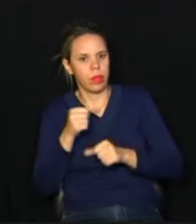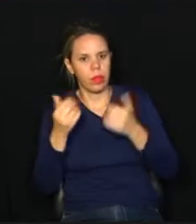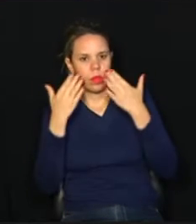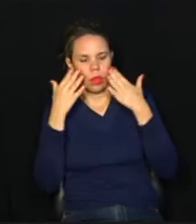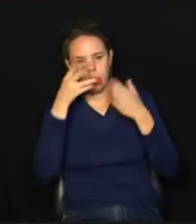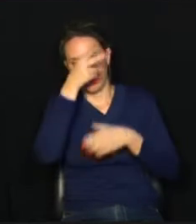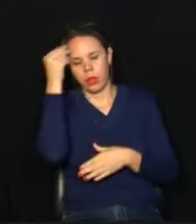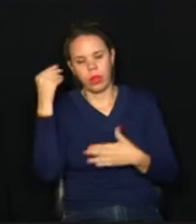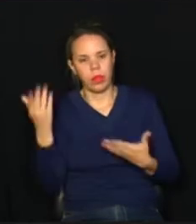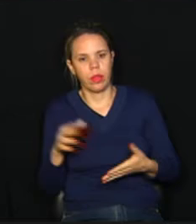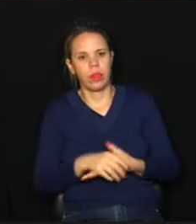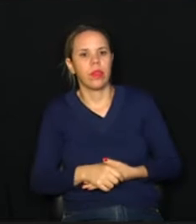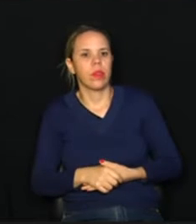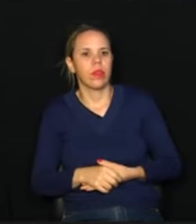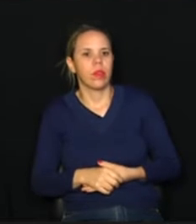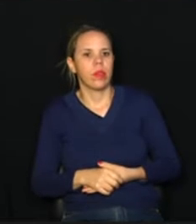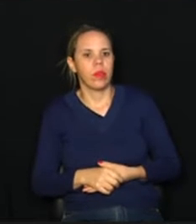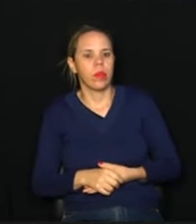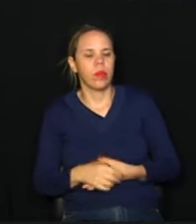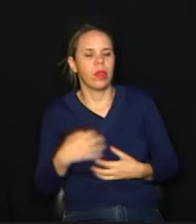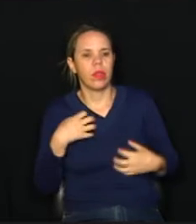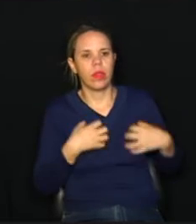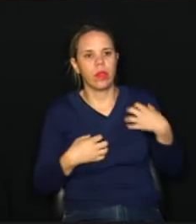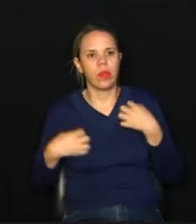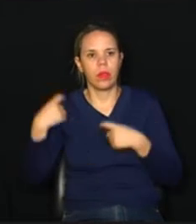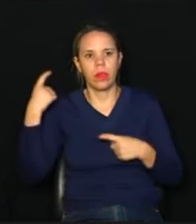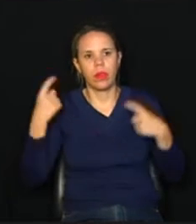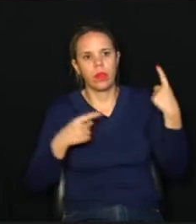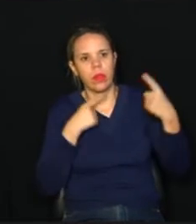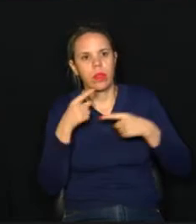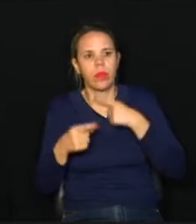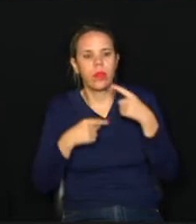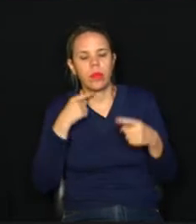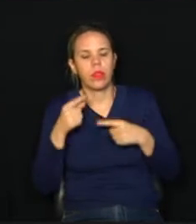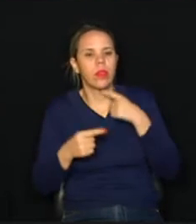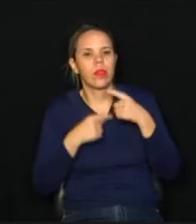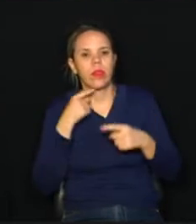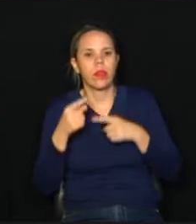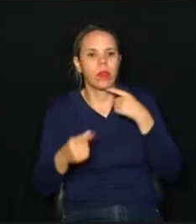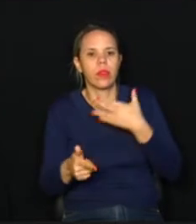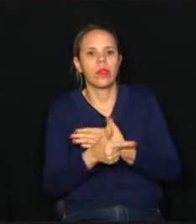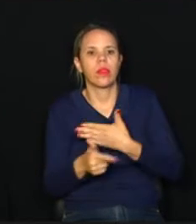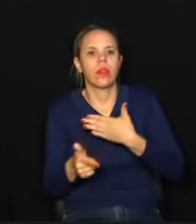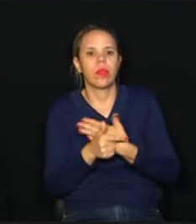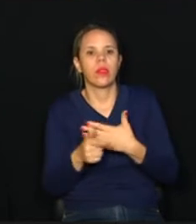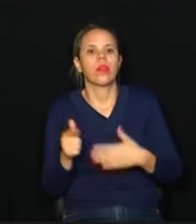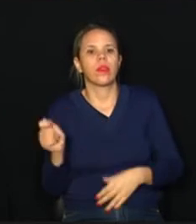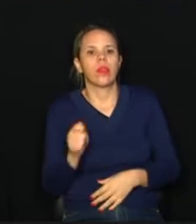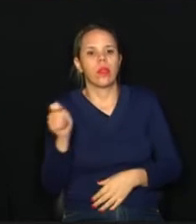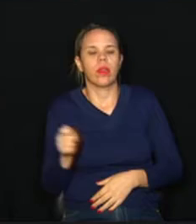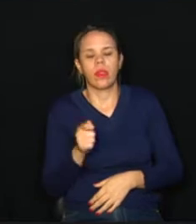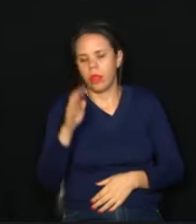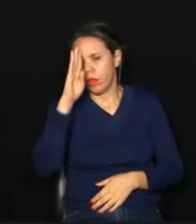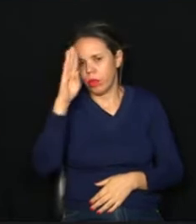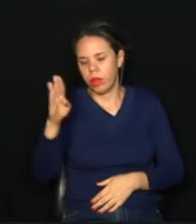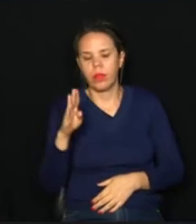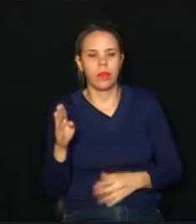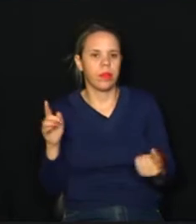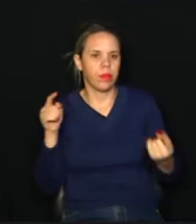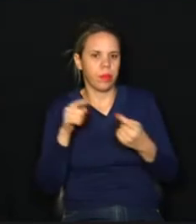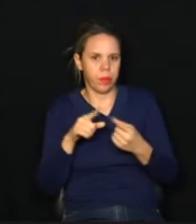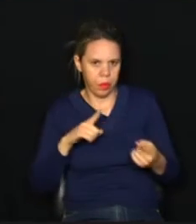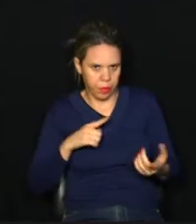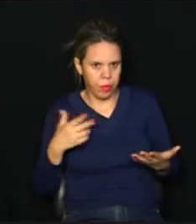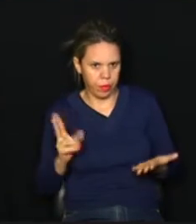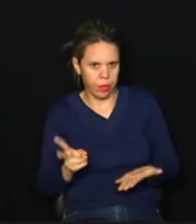público essas inquietações e esses questionamentos. O papel da associação é fundamental nesse sentido e tem